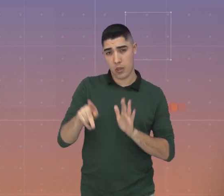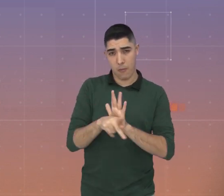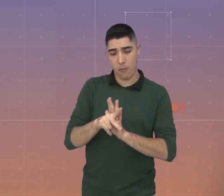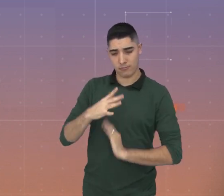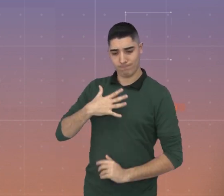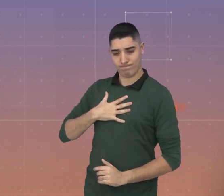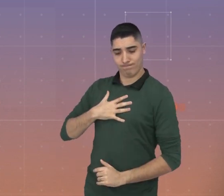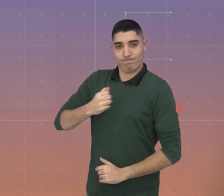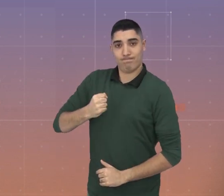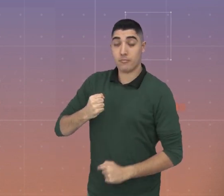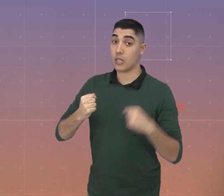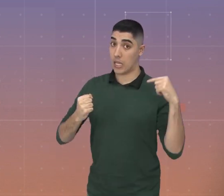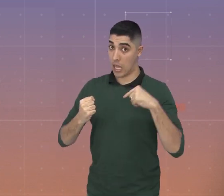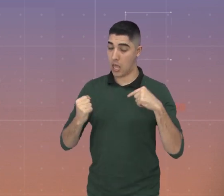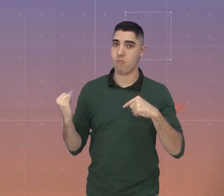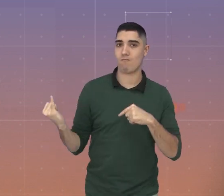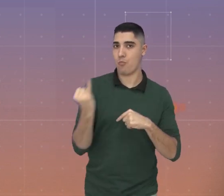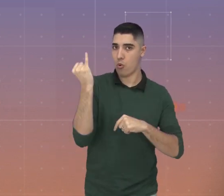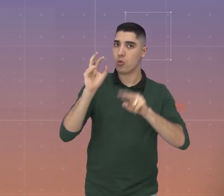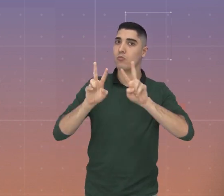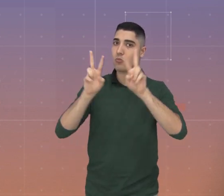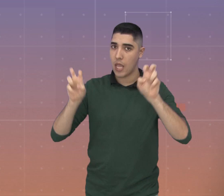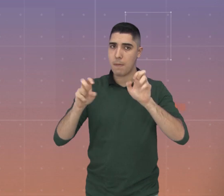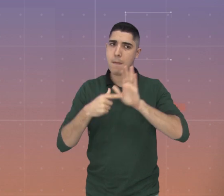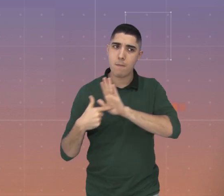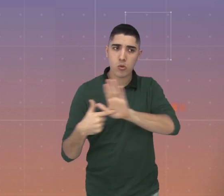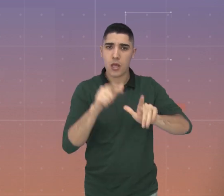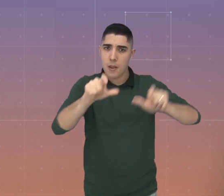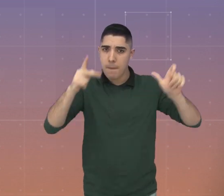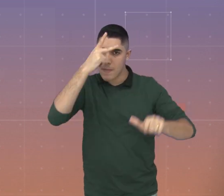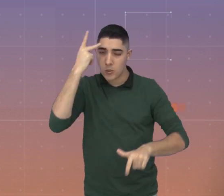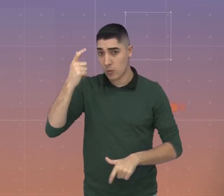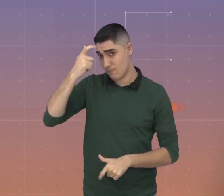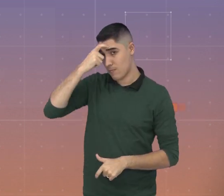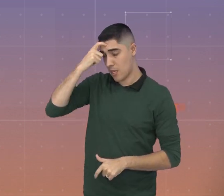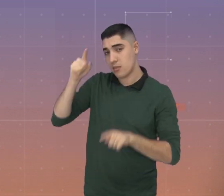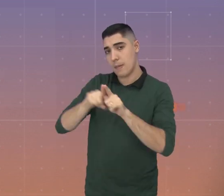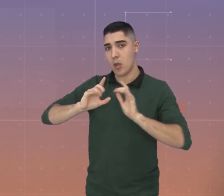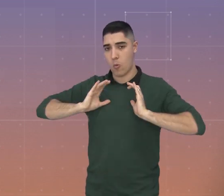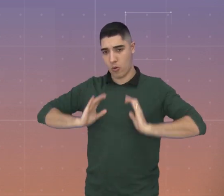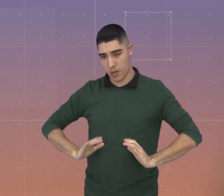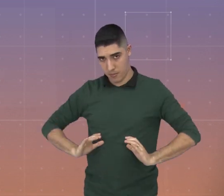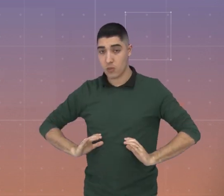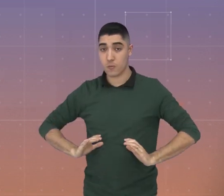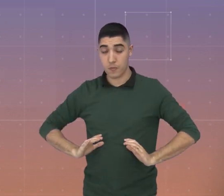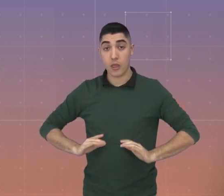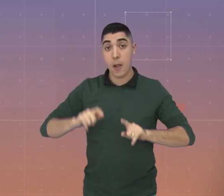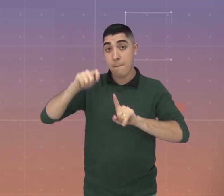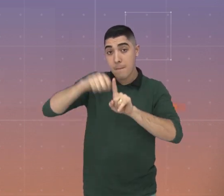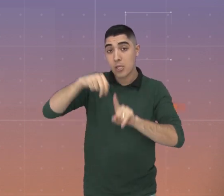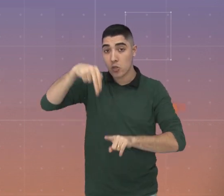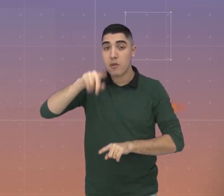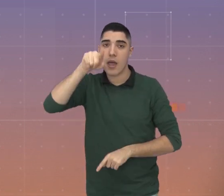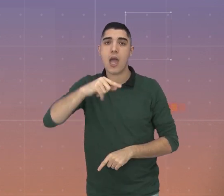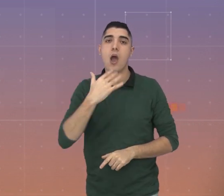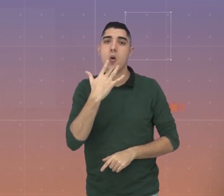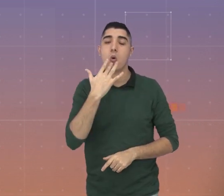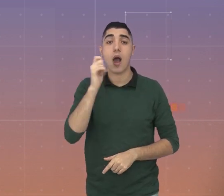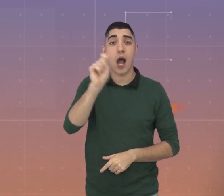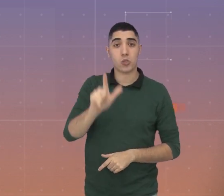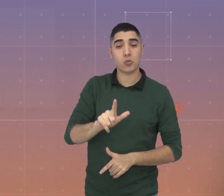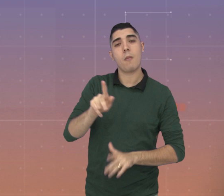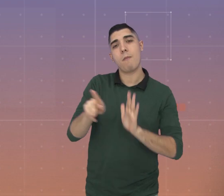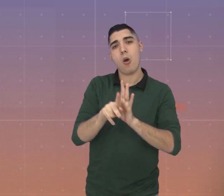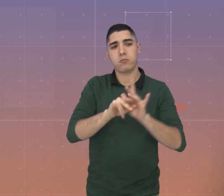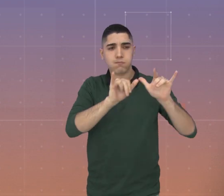ao suicídio, um tema muito importante para a saúde mental e emocional das pessoas. Já o mês de novembro tem a cor azul